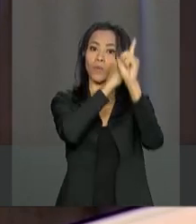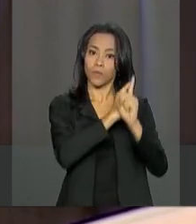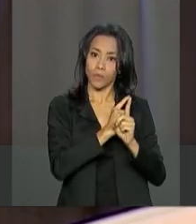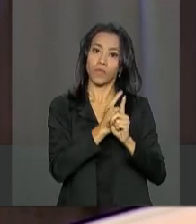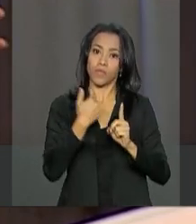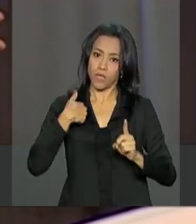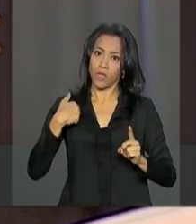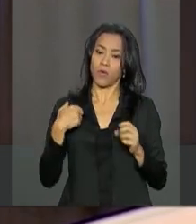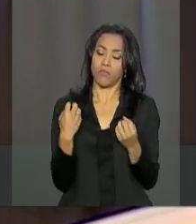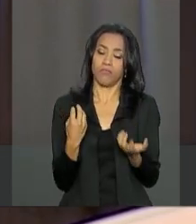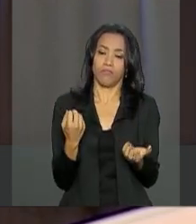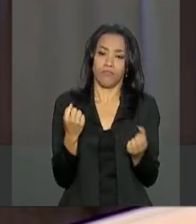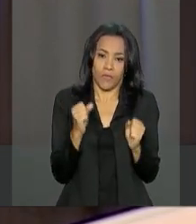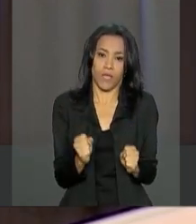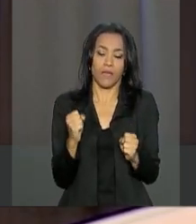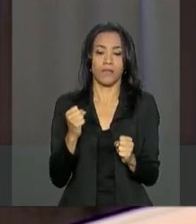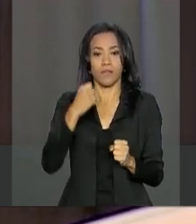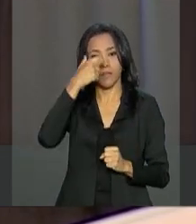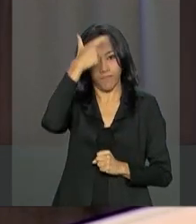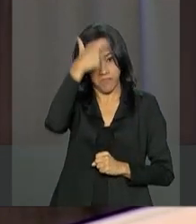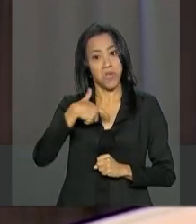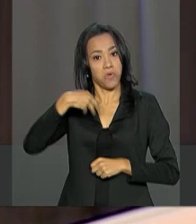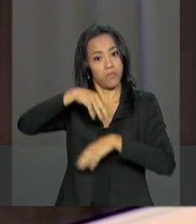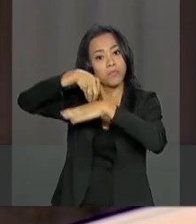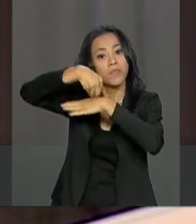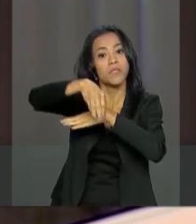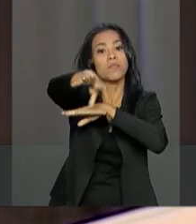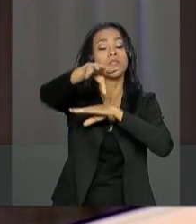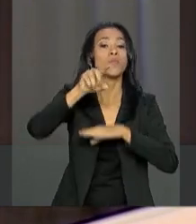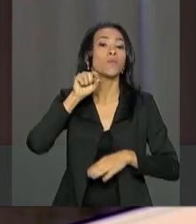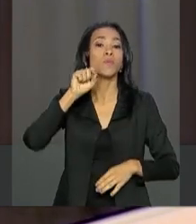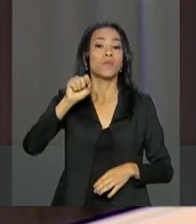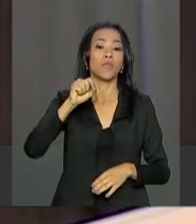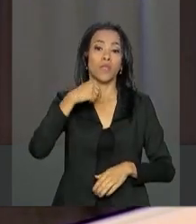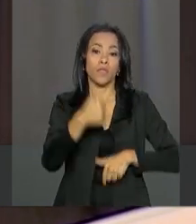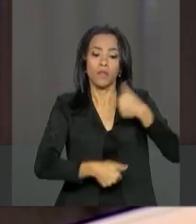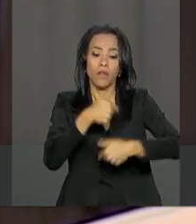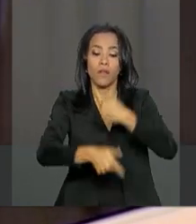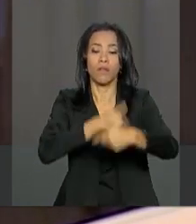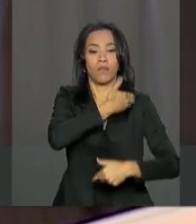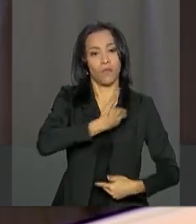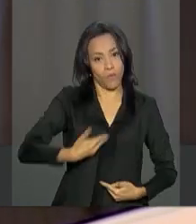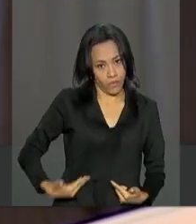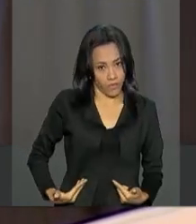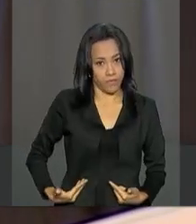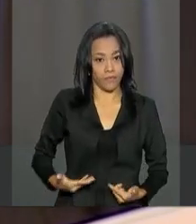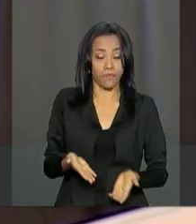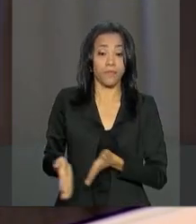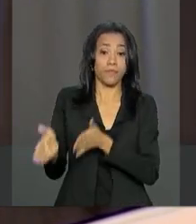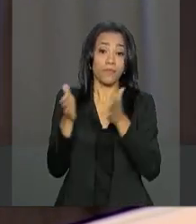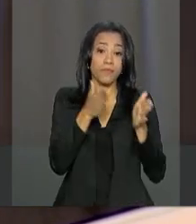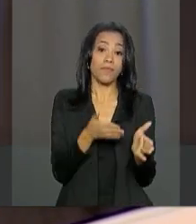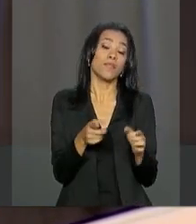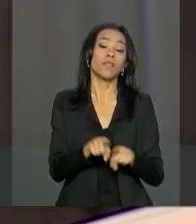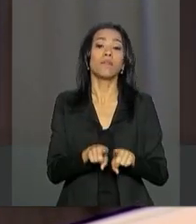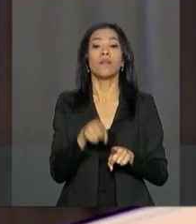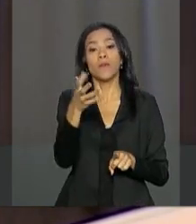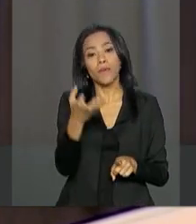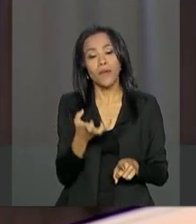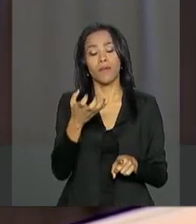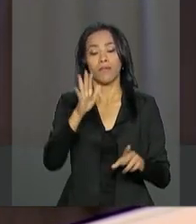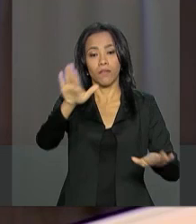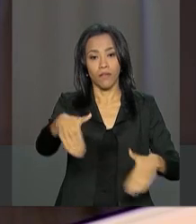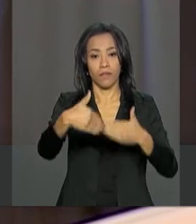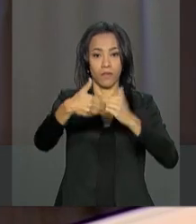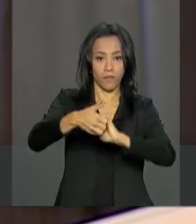eu pudesse transmitir um pouco daquilo que o governo estava fazendo. E, portanto, eu quero